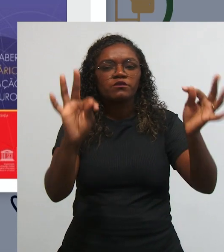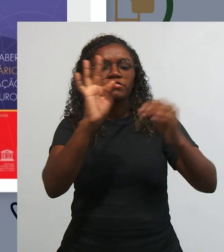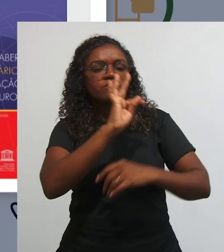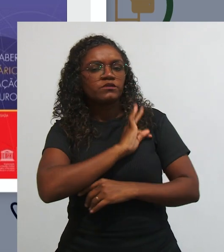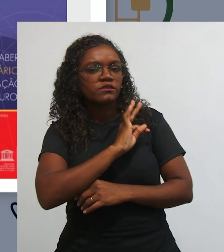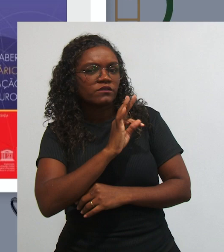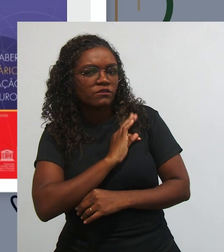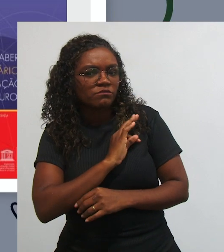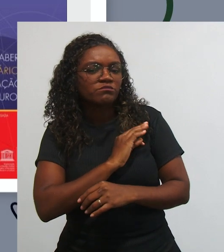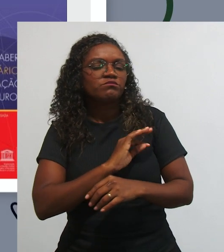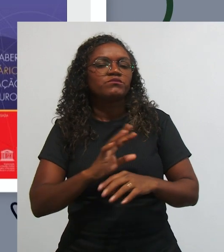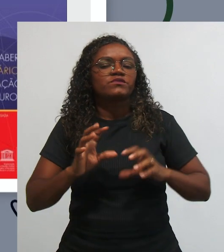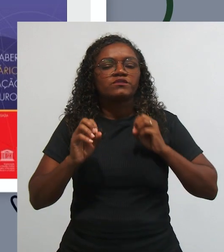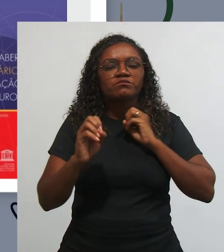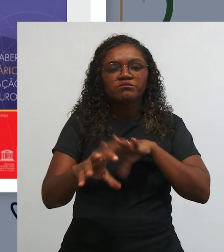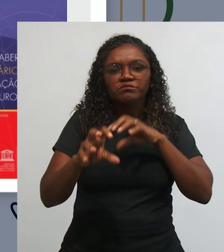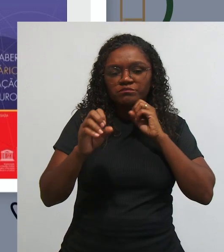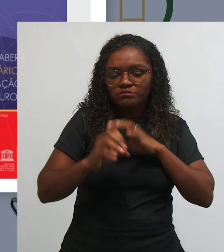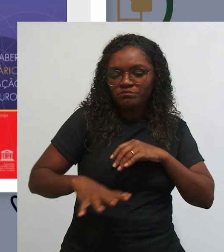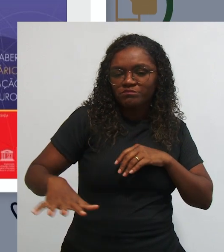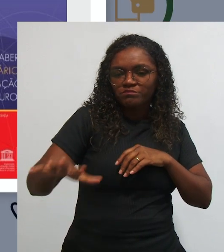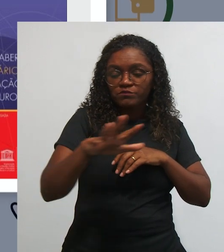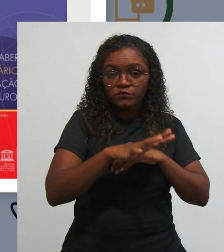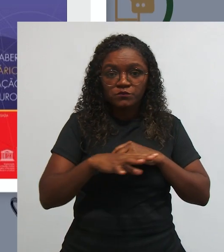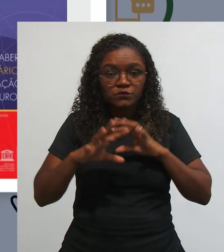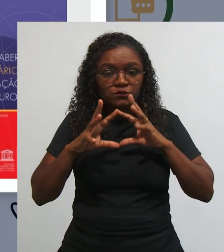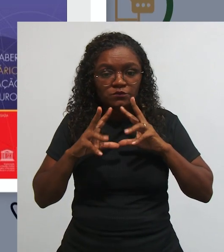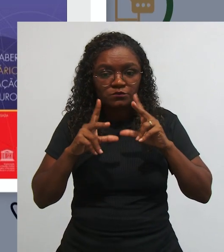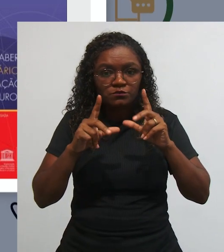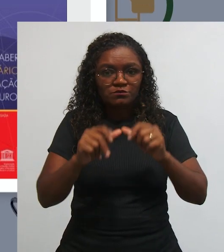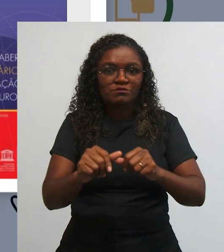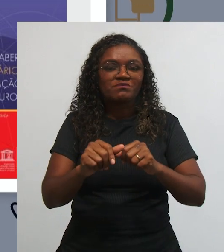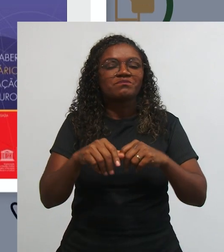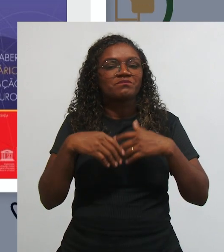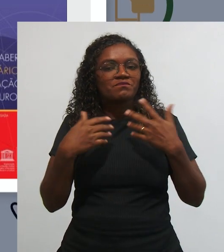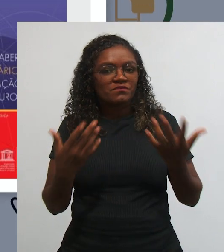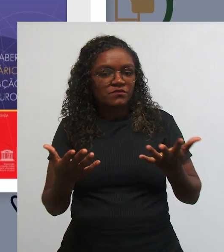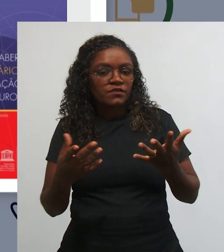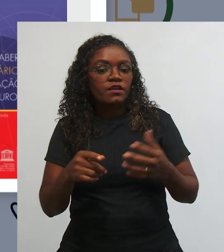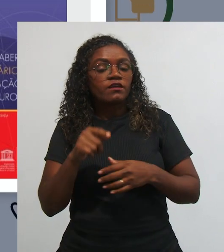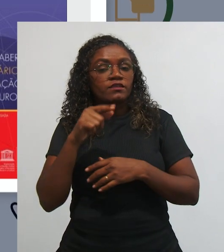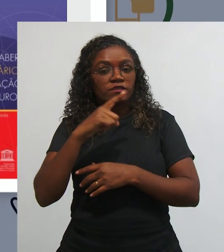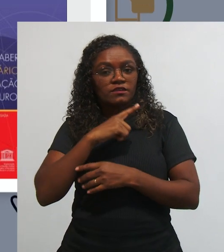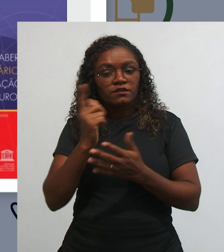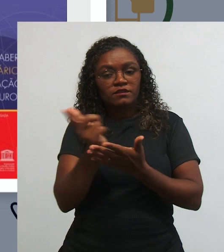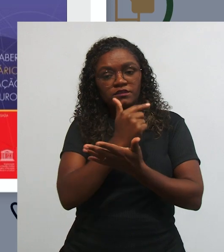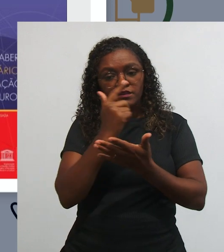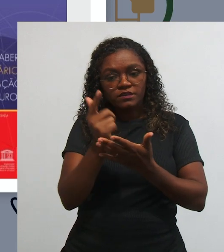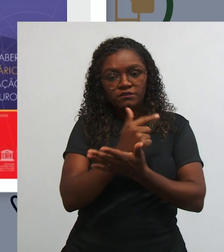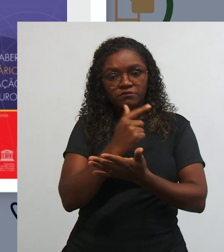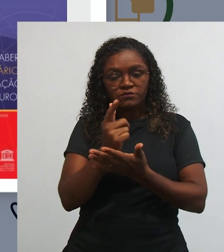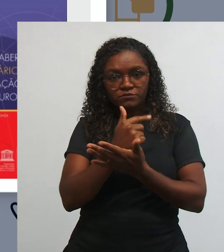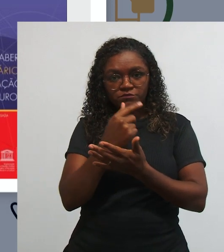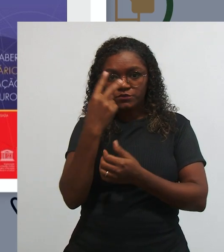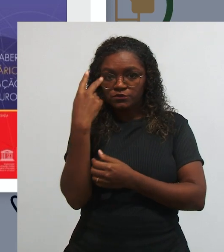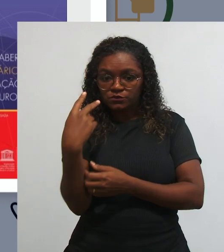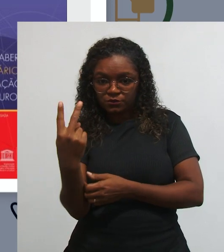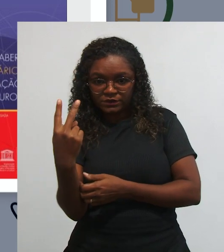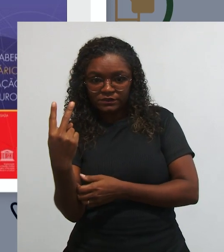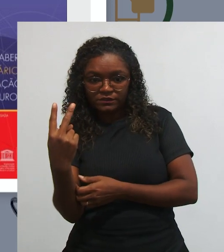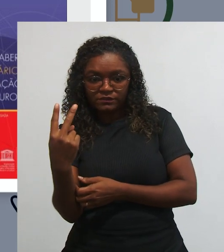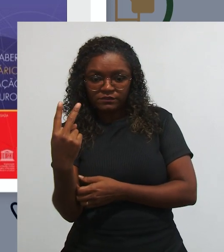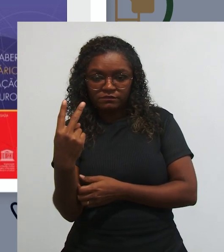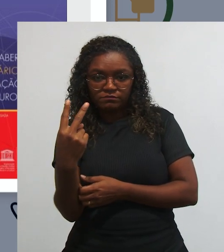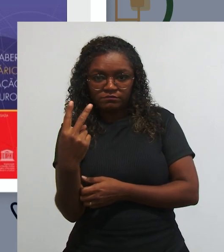tecnológico, educacional. A gente tem 2 livros que são essenciais do ponto de vista